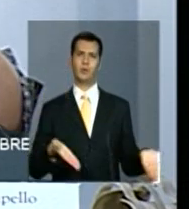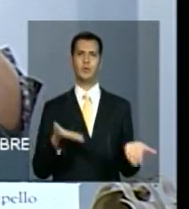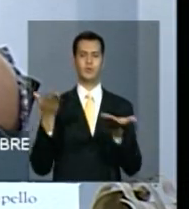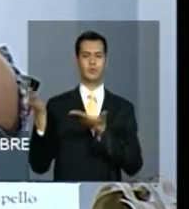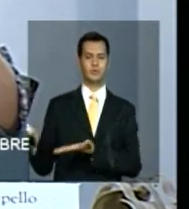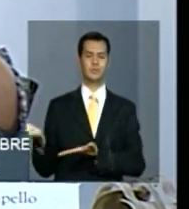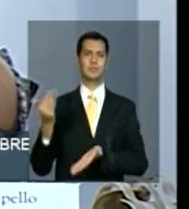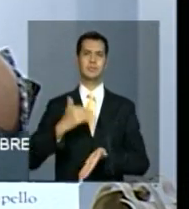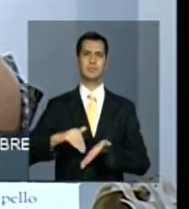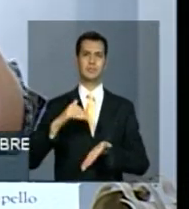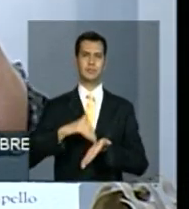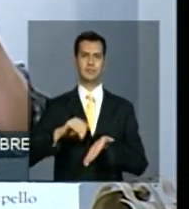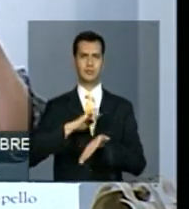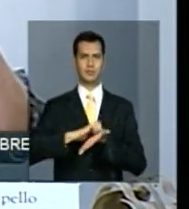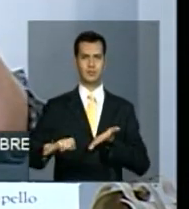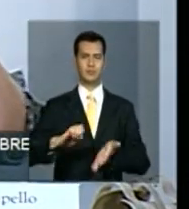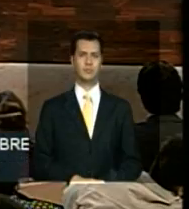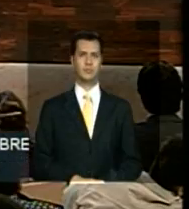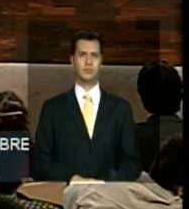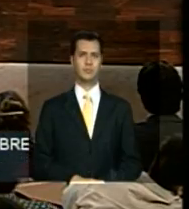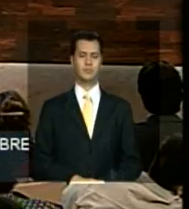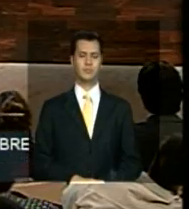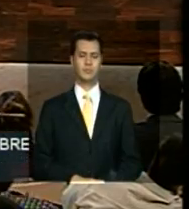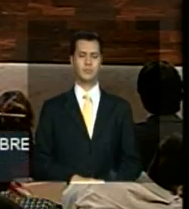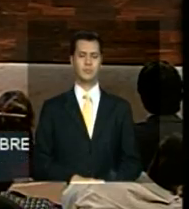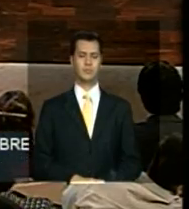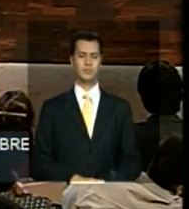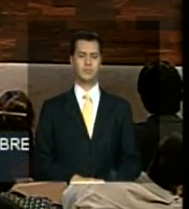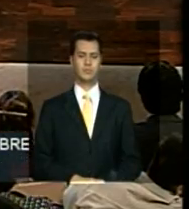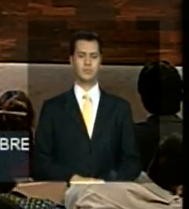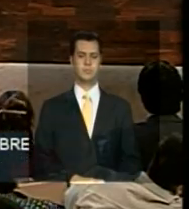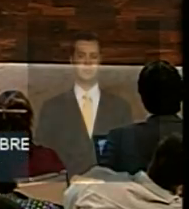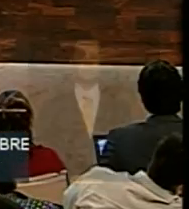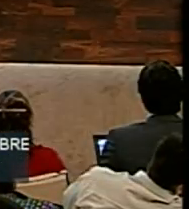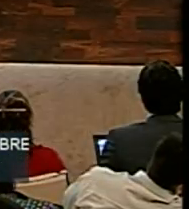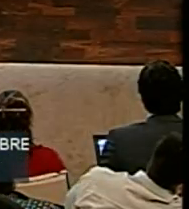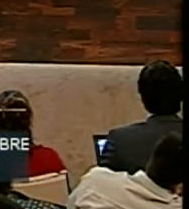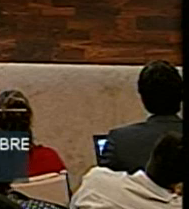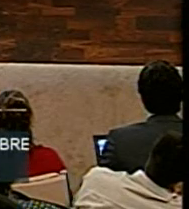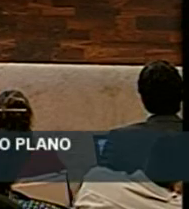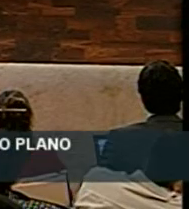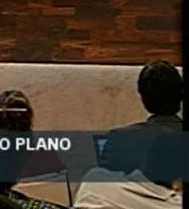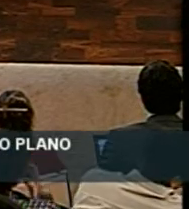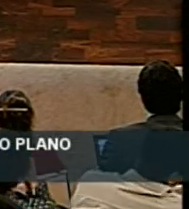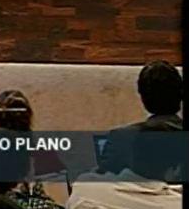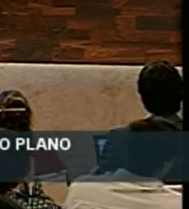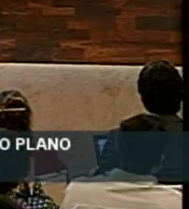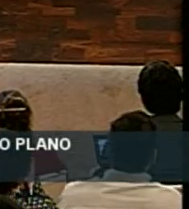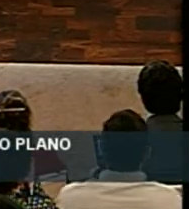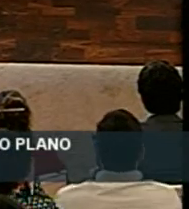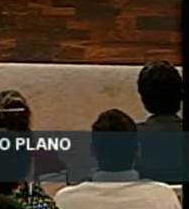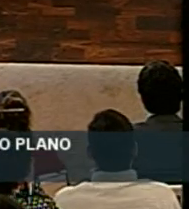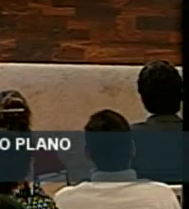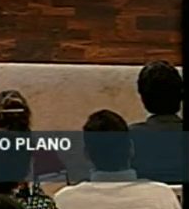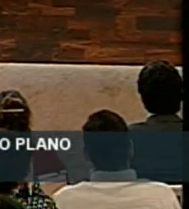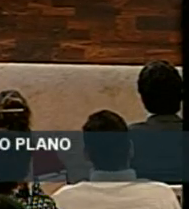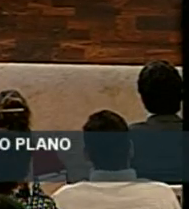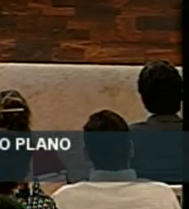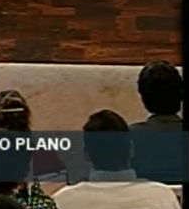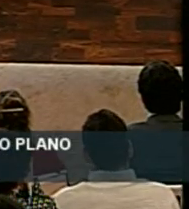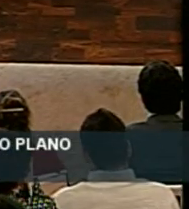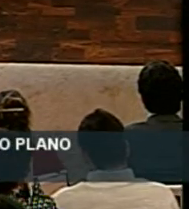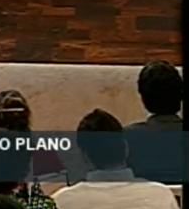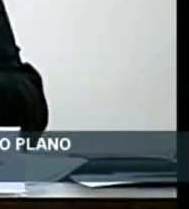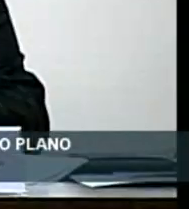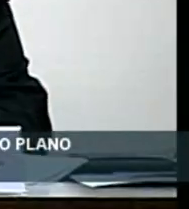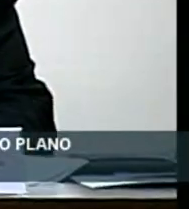secretário executivo José Henrique Paim Obrigado ministra Teresa bom em relação às ações de educação no